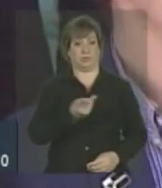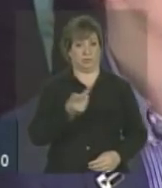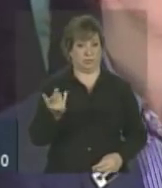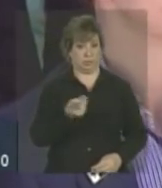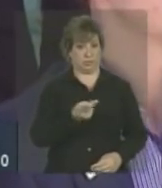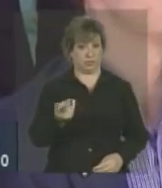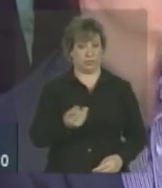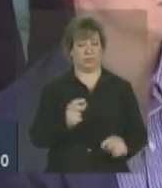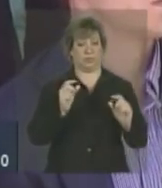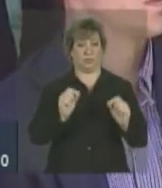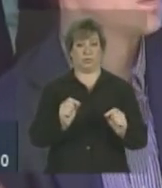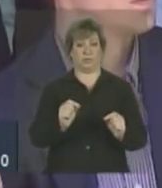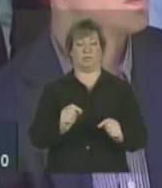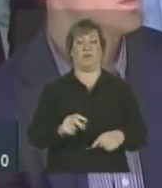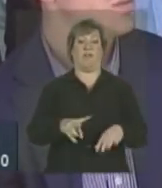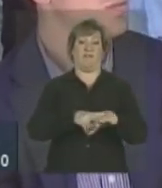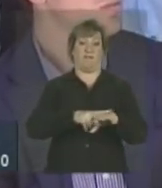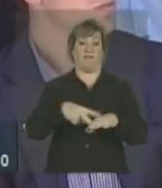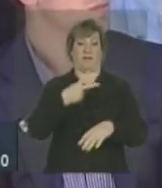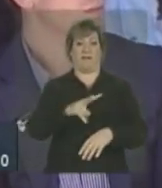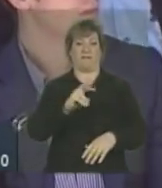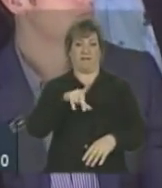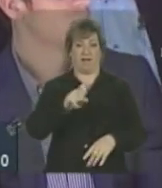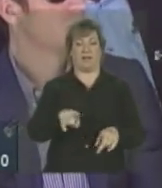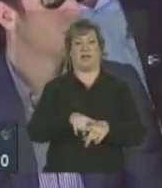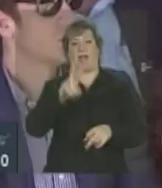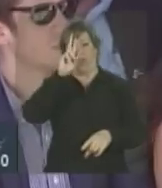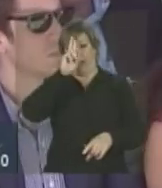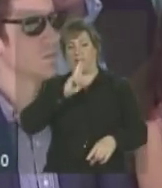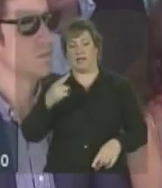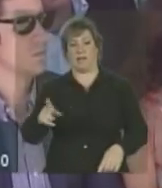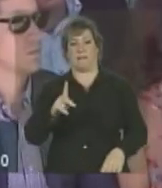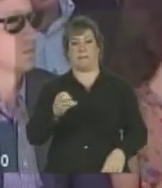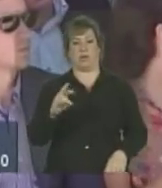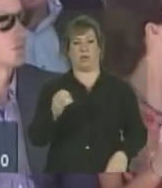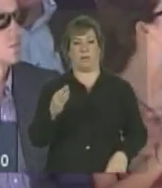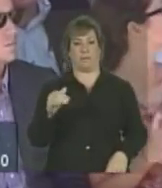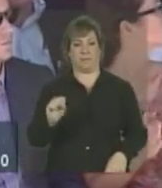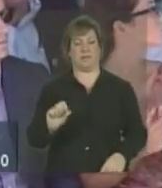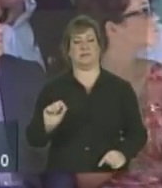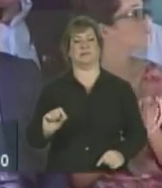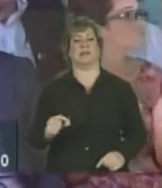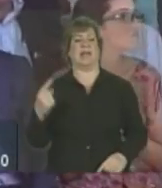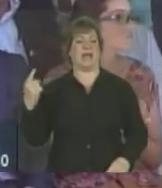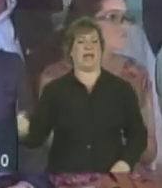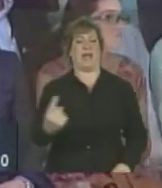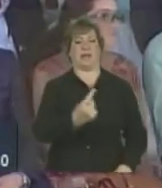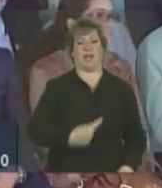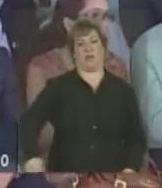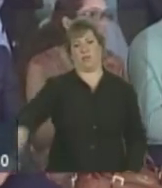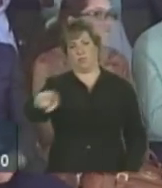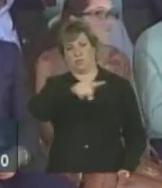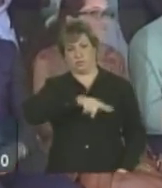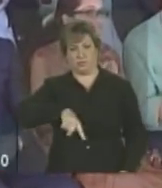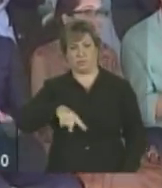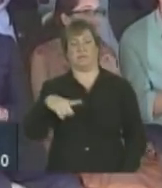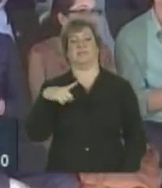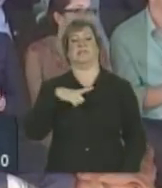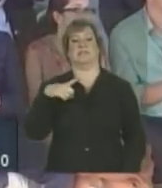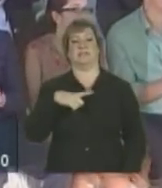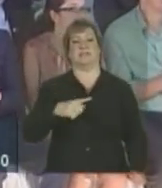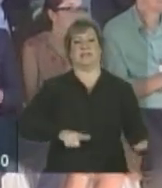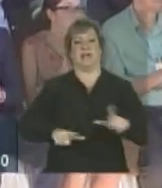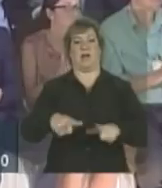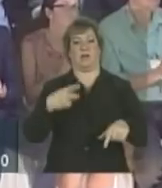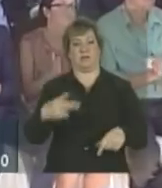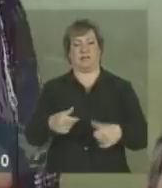verde e laranja aqui presentes. A força de cada um dos trabalhadores aqui presentes. E quero